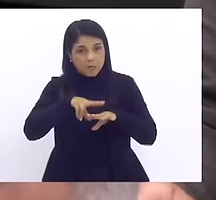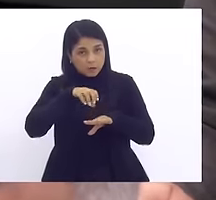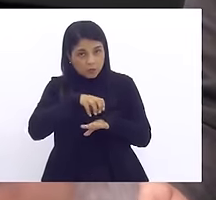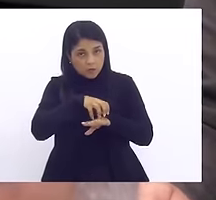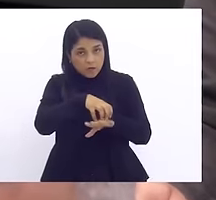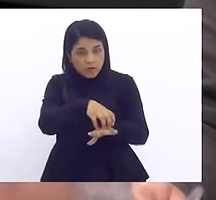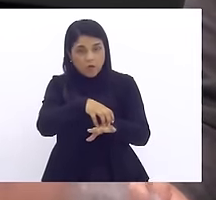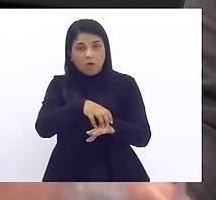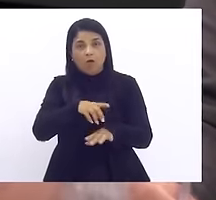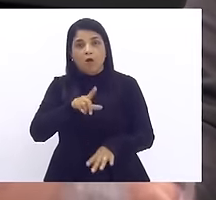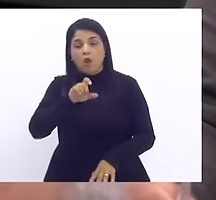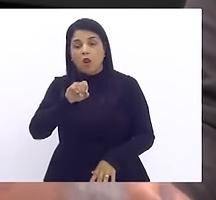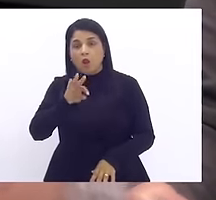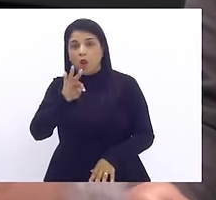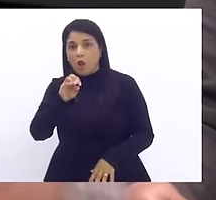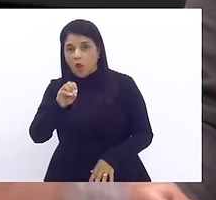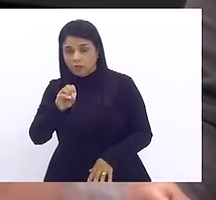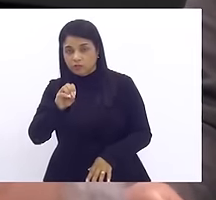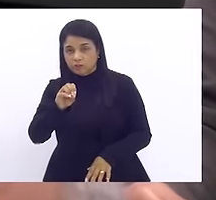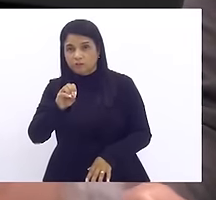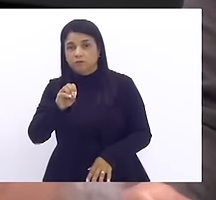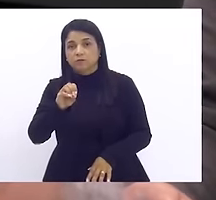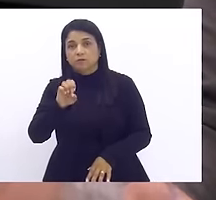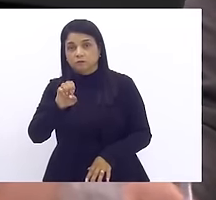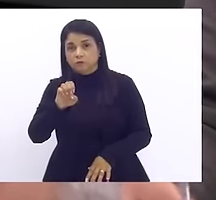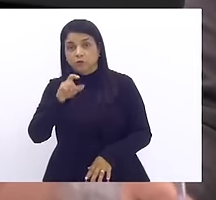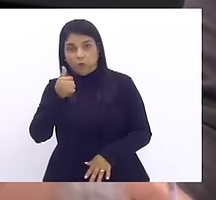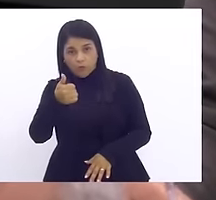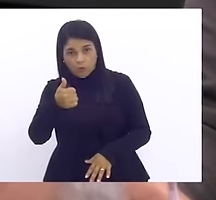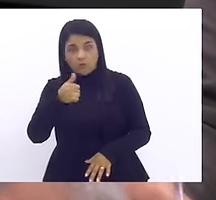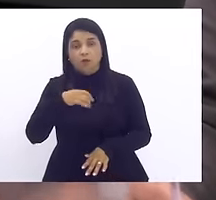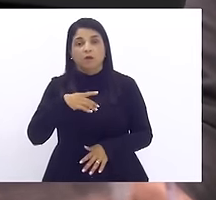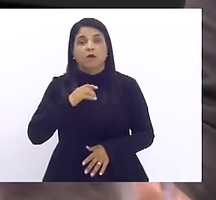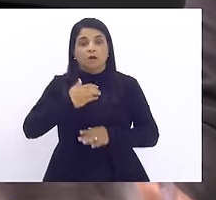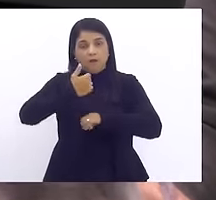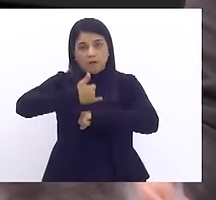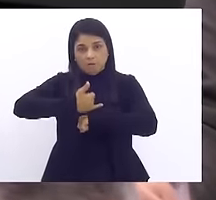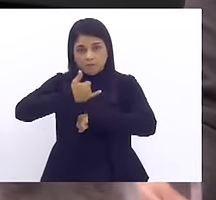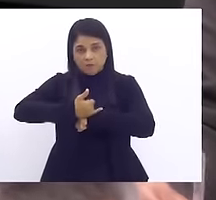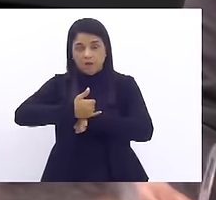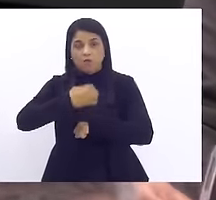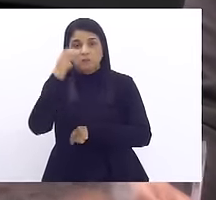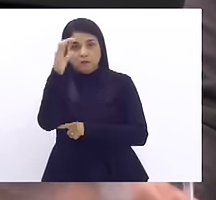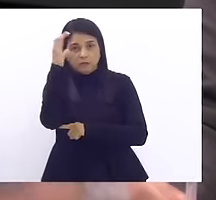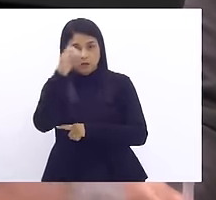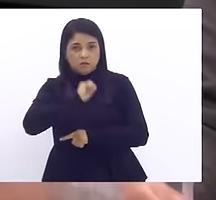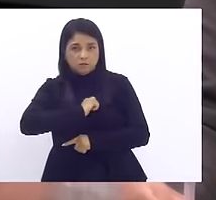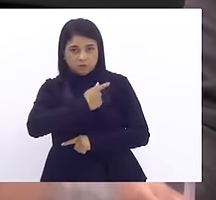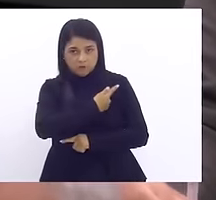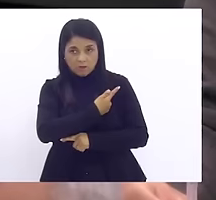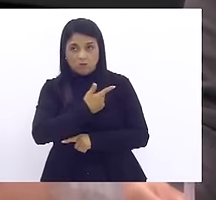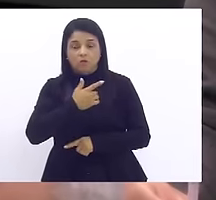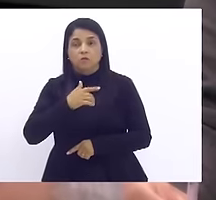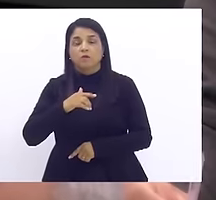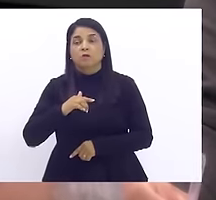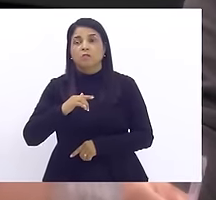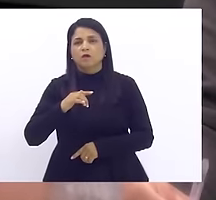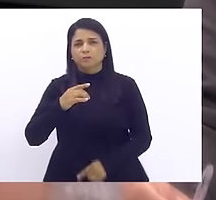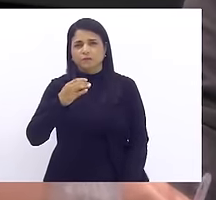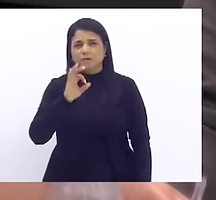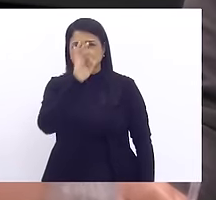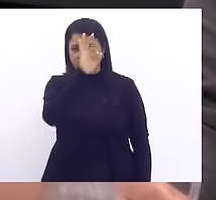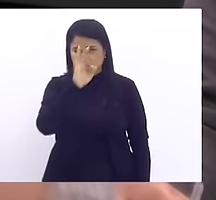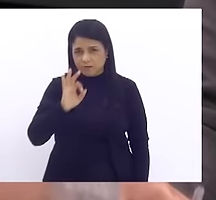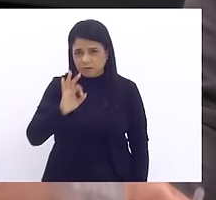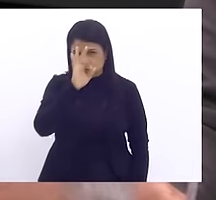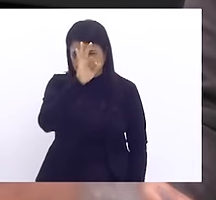capital Niterói e São Gonçalo o Detro recebe 34,15% do valor arrecadado